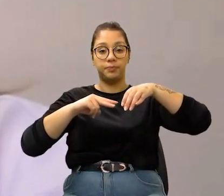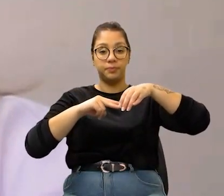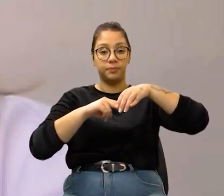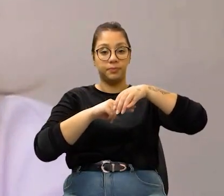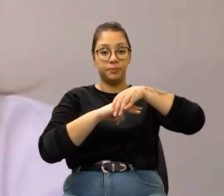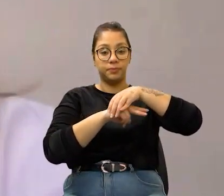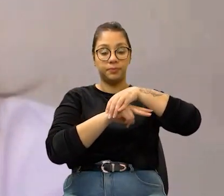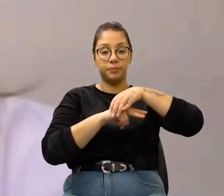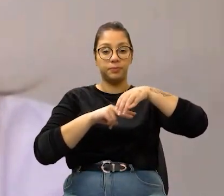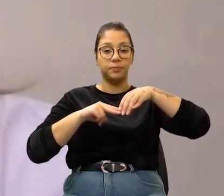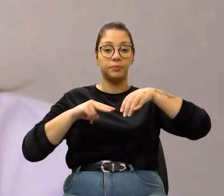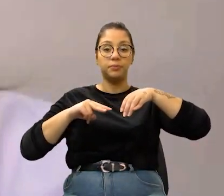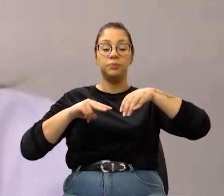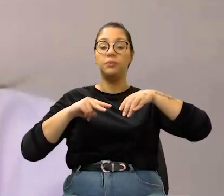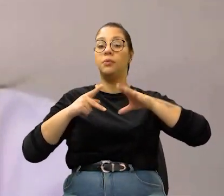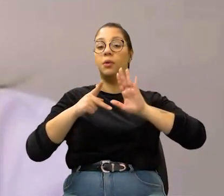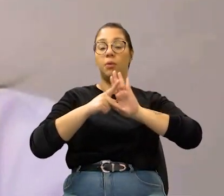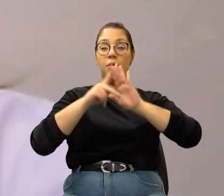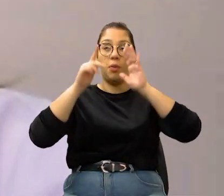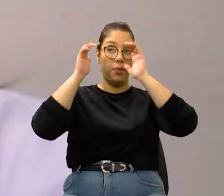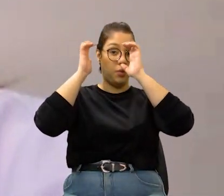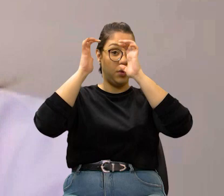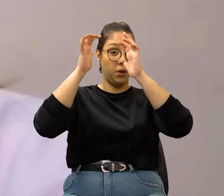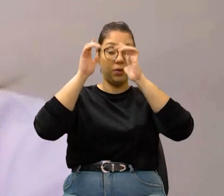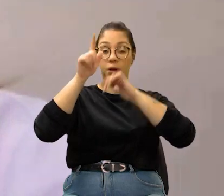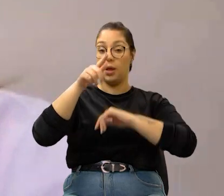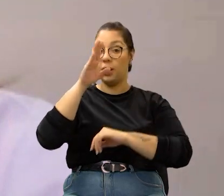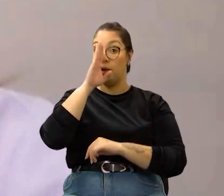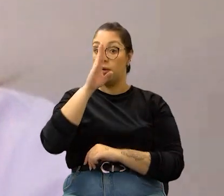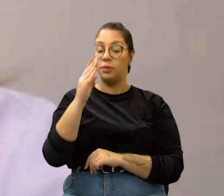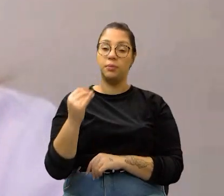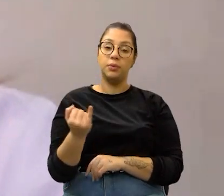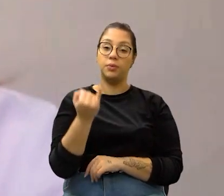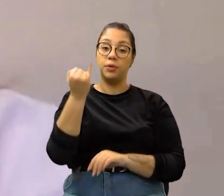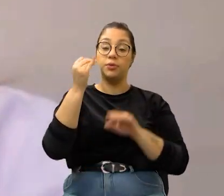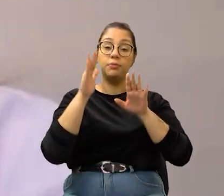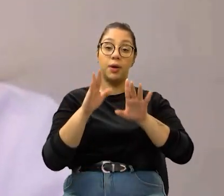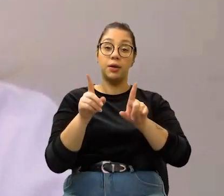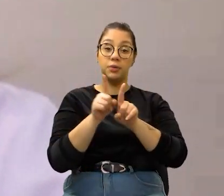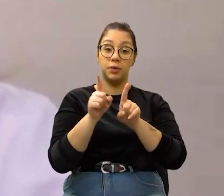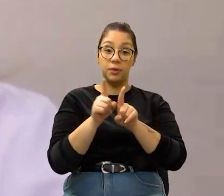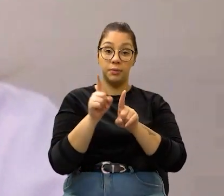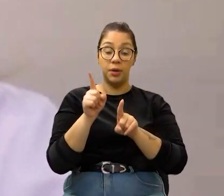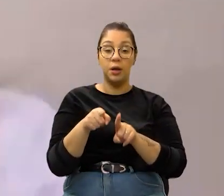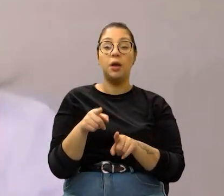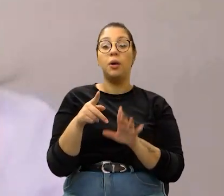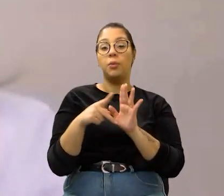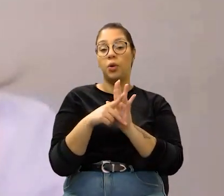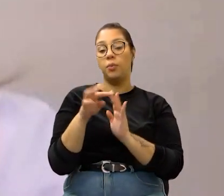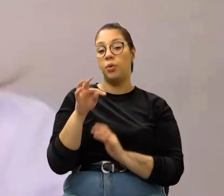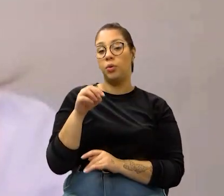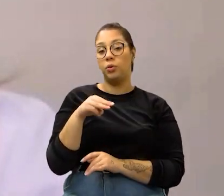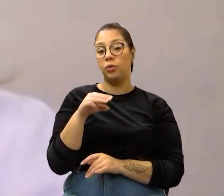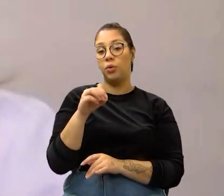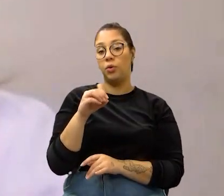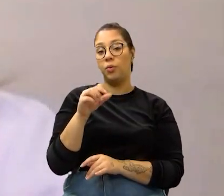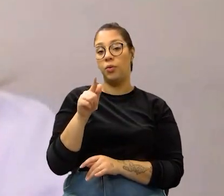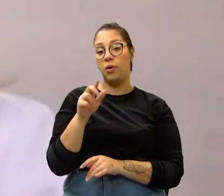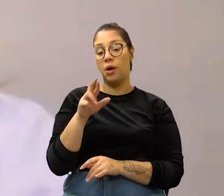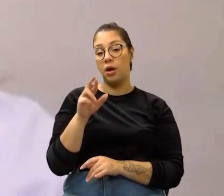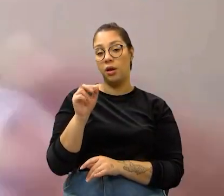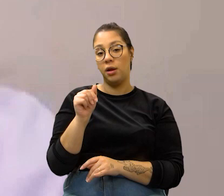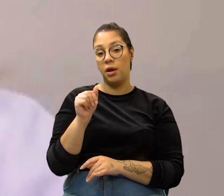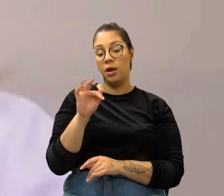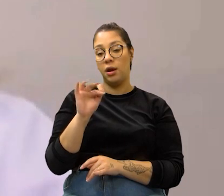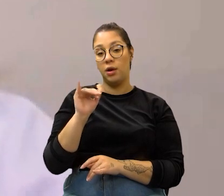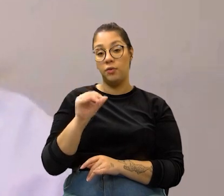ressonância de crânio, que é o padrão O primordial, mas também podemos utilizar uma tomografia na